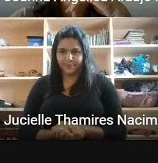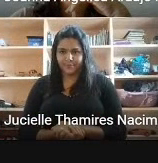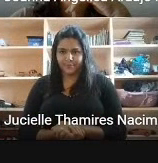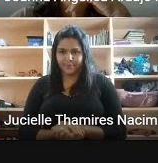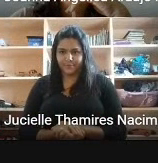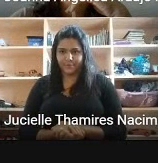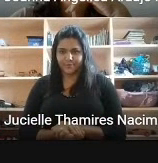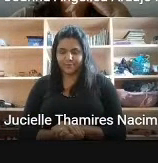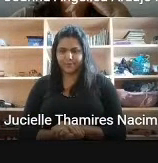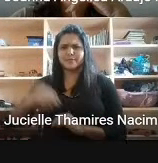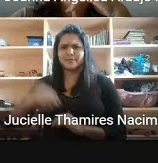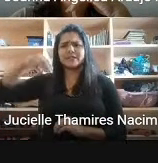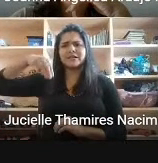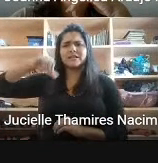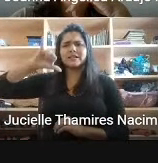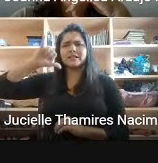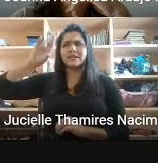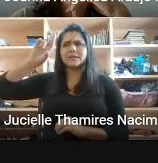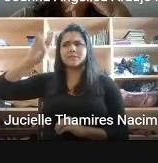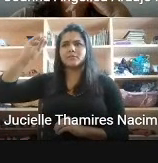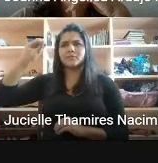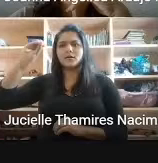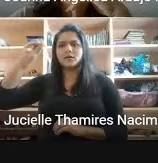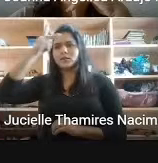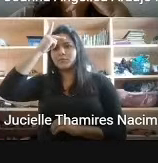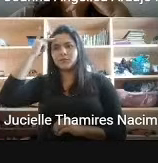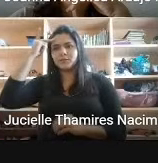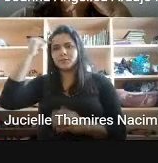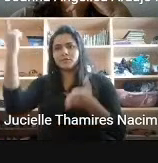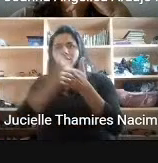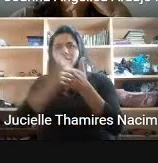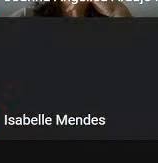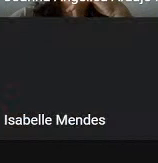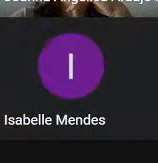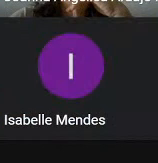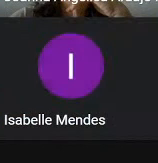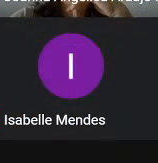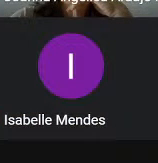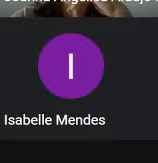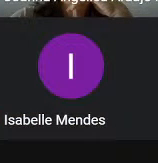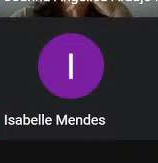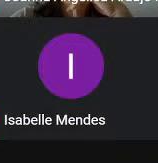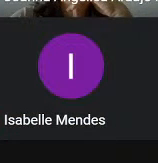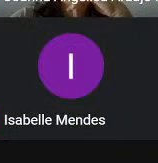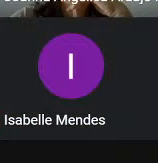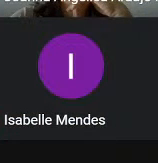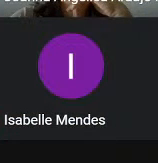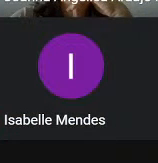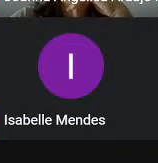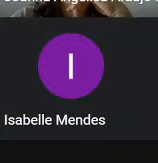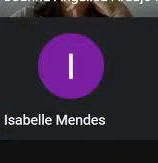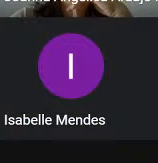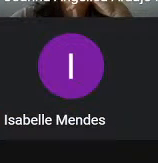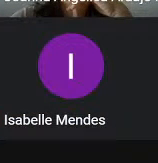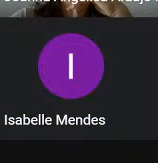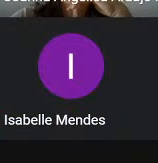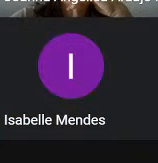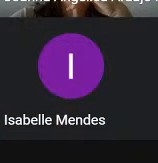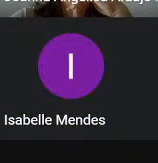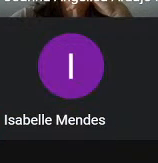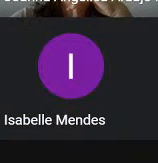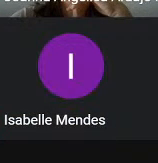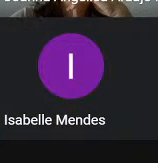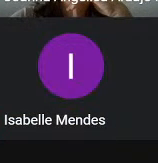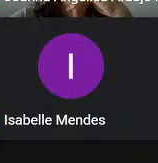Miro, quer fazer alguma abordagem sobre isso, Miro? Sobre a sua perspectiva aí, atenção básica, população de rua? Sim,